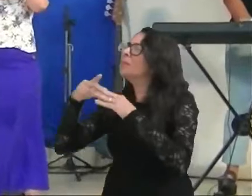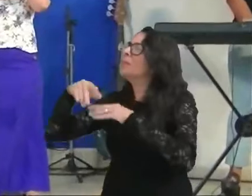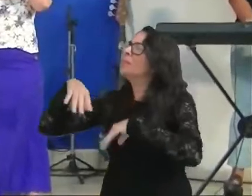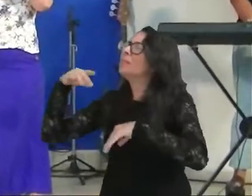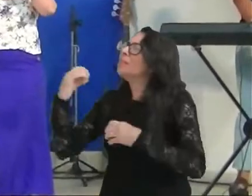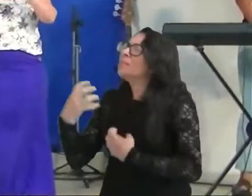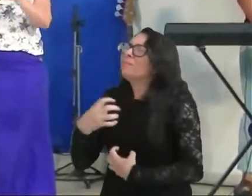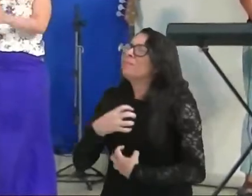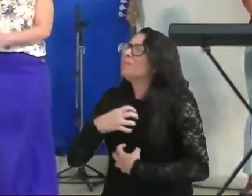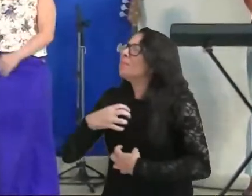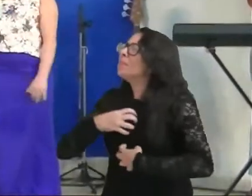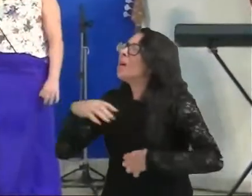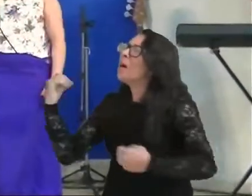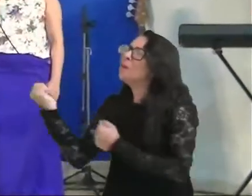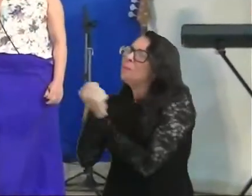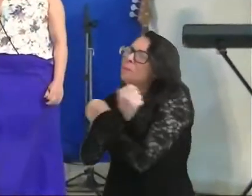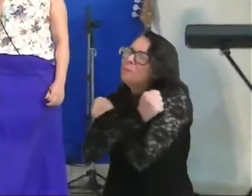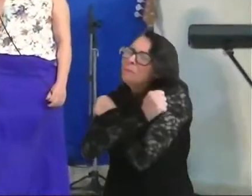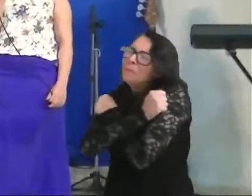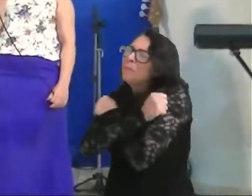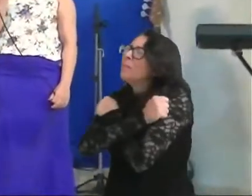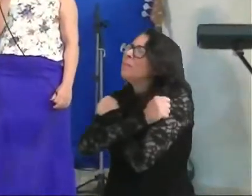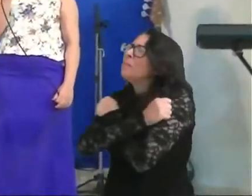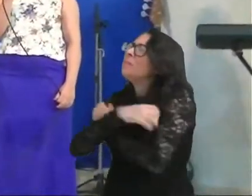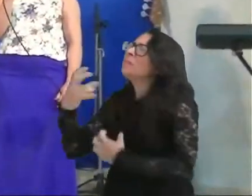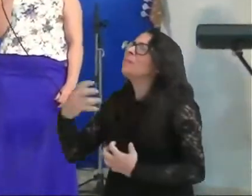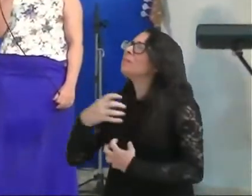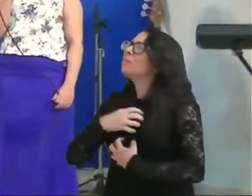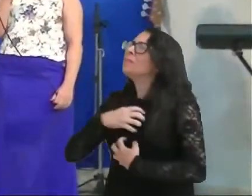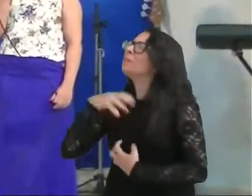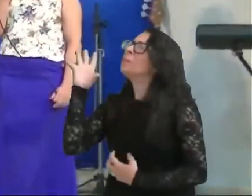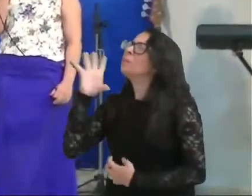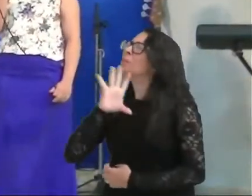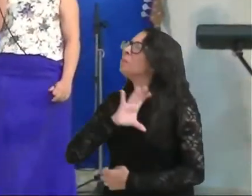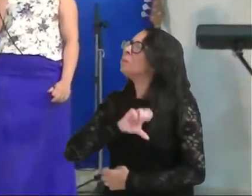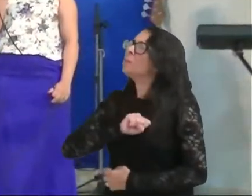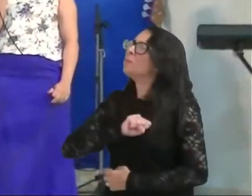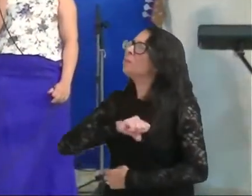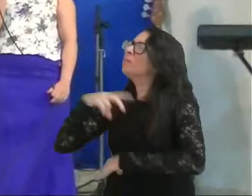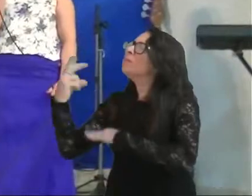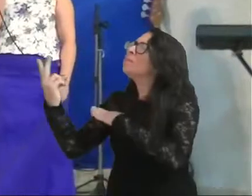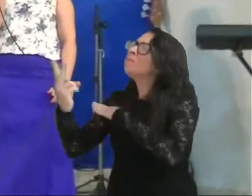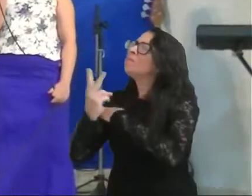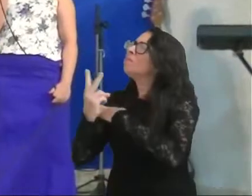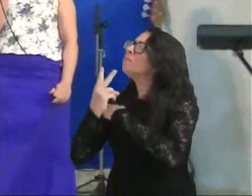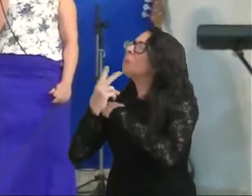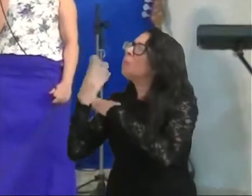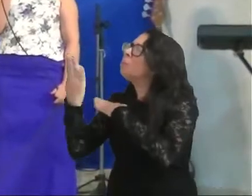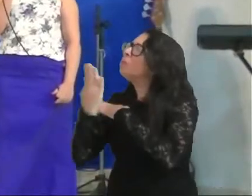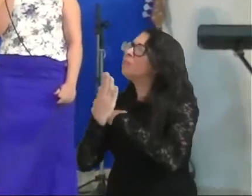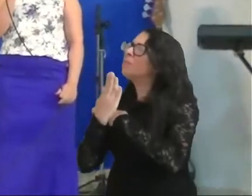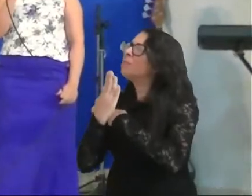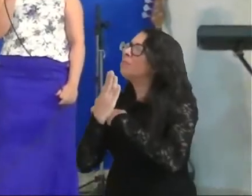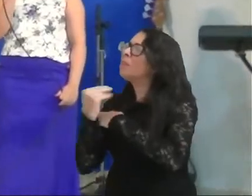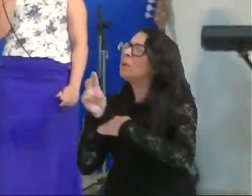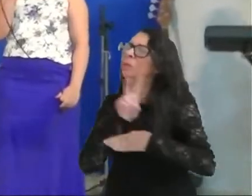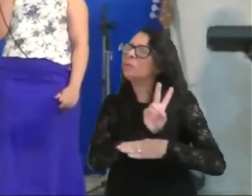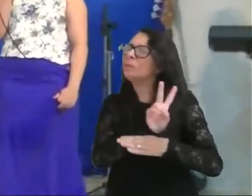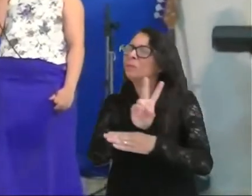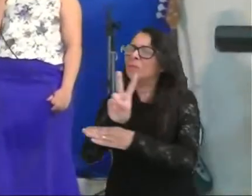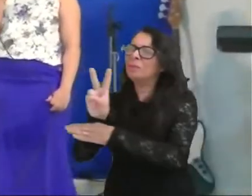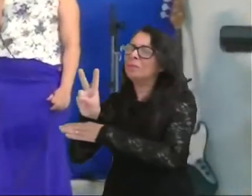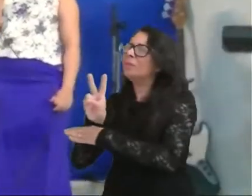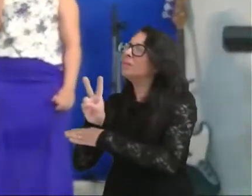Deus. Que o Senhor venha cuidar das nossas vidas, da nossa família, ó Pai. Olha para o coração de cada um que está em casa,